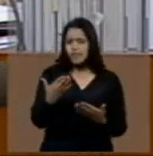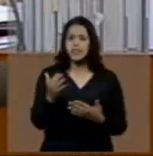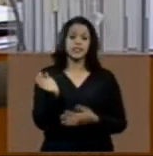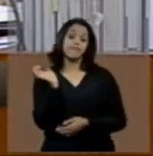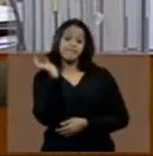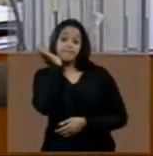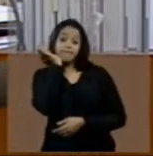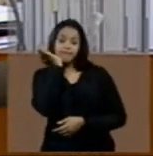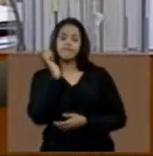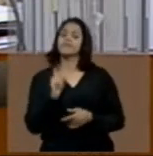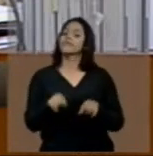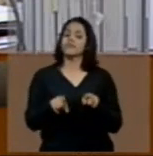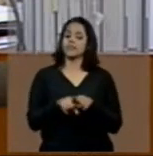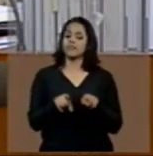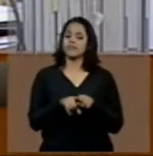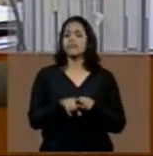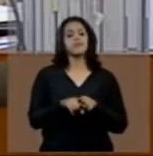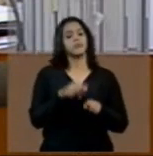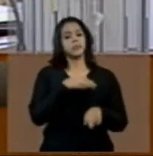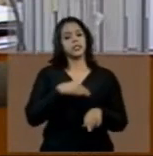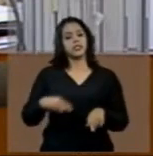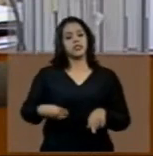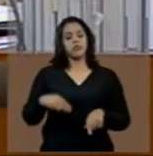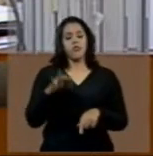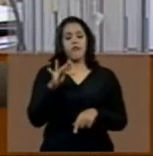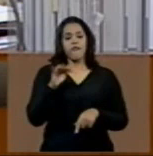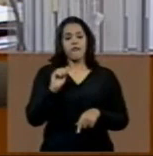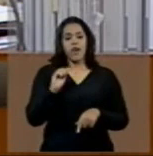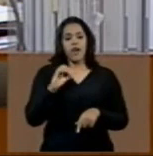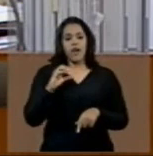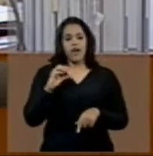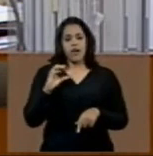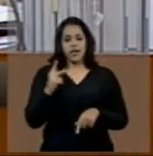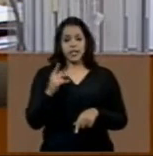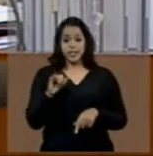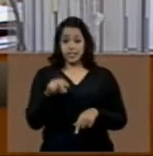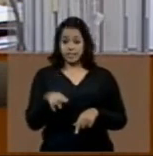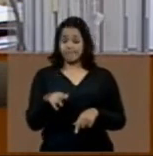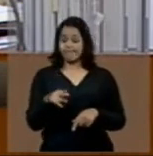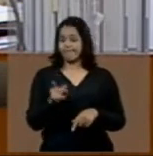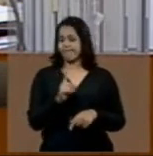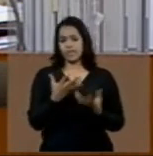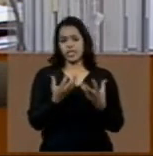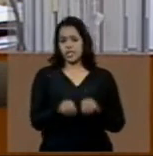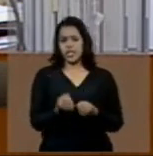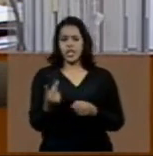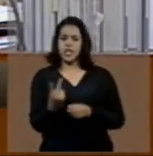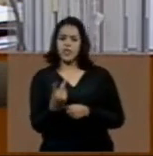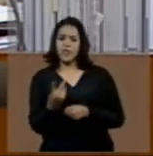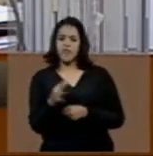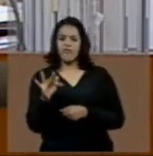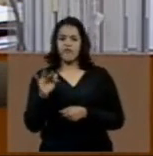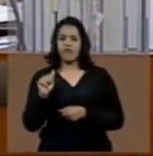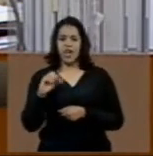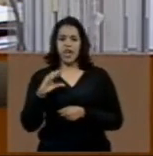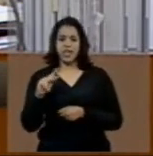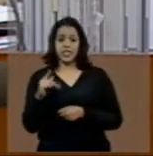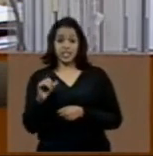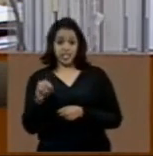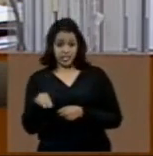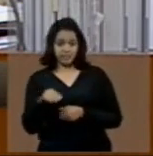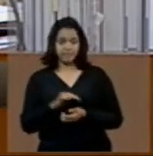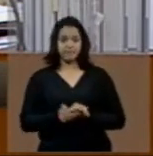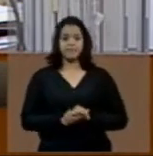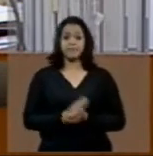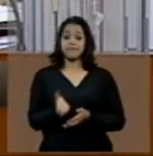acompanha a divergência inaugurada pelo ministro Fachin, julga improcedente a arguição e nega provimento ao recurso extraordinário. Ministro